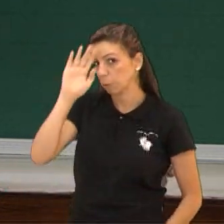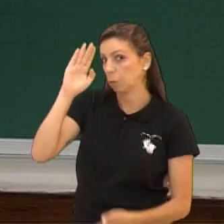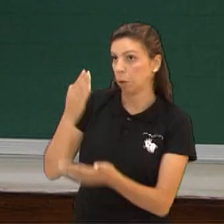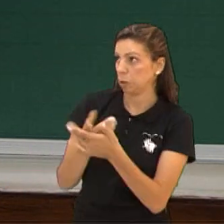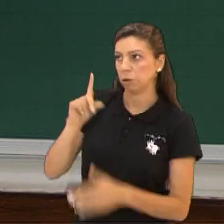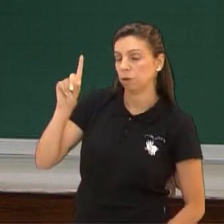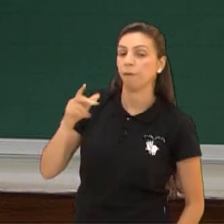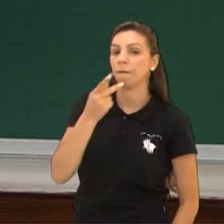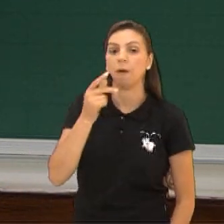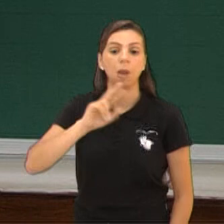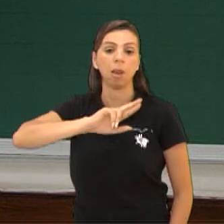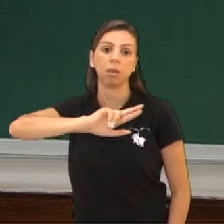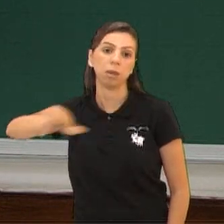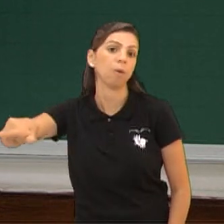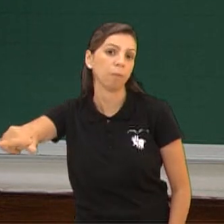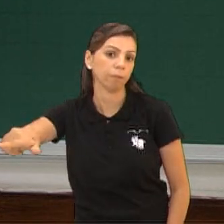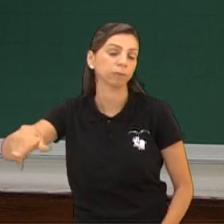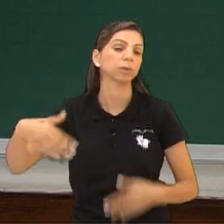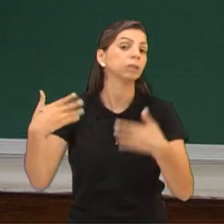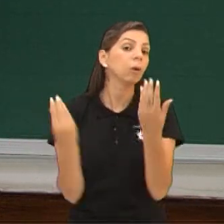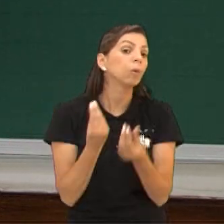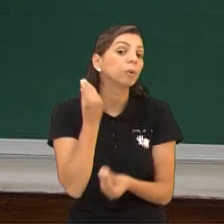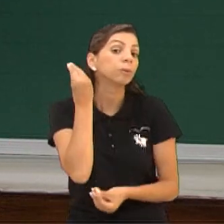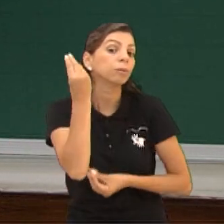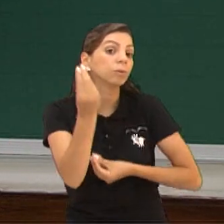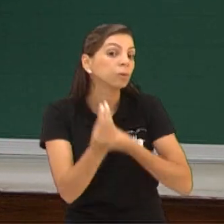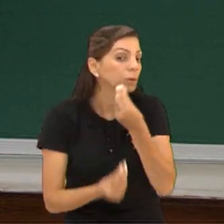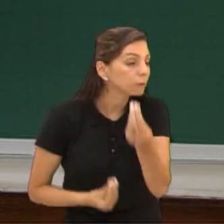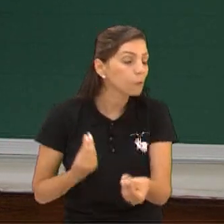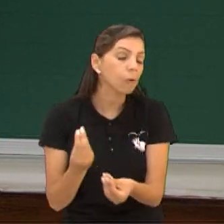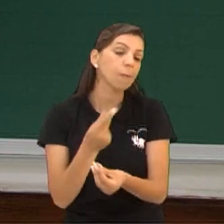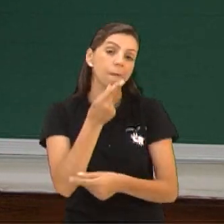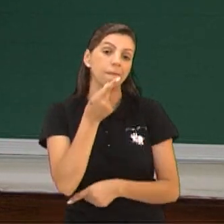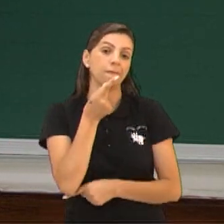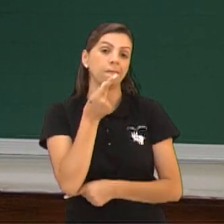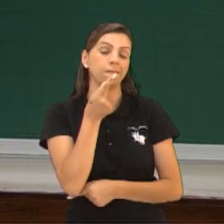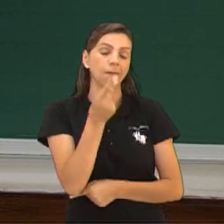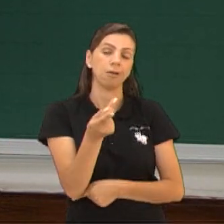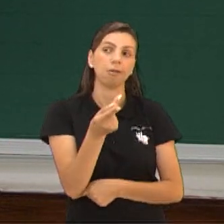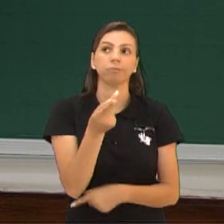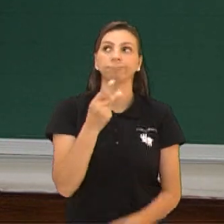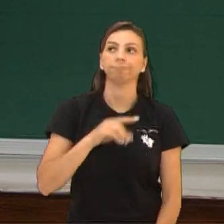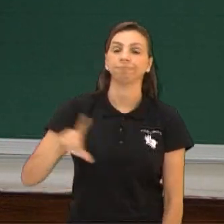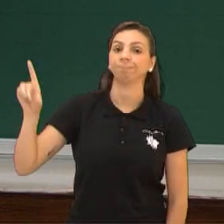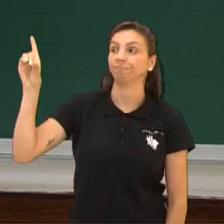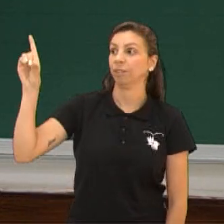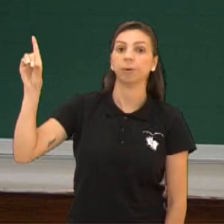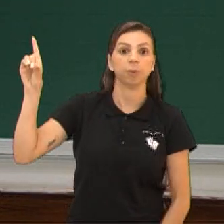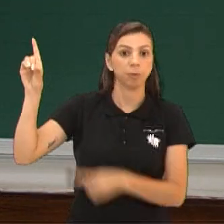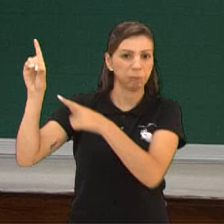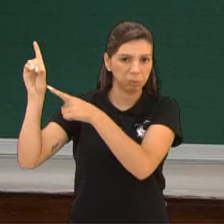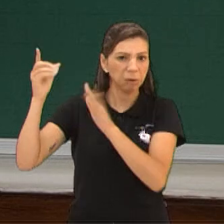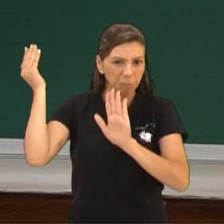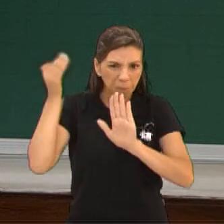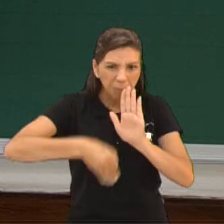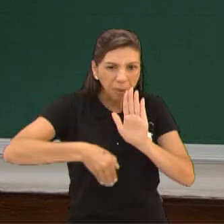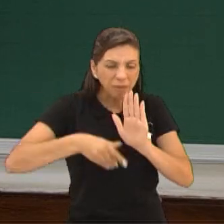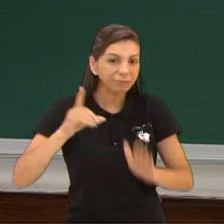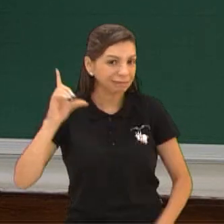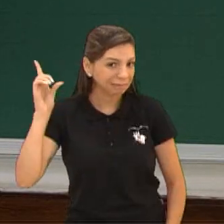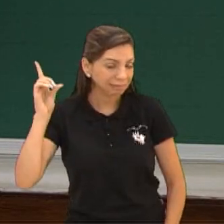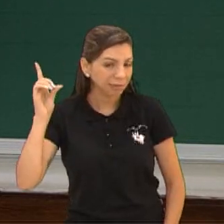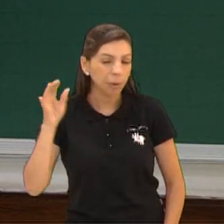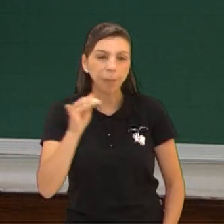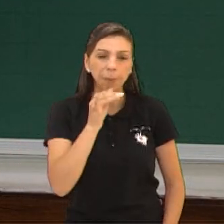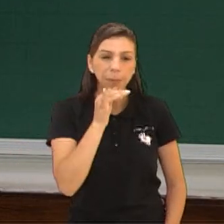diga que não. Mas como dizer um em si de Deus? Será que é possível a gente comprovar, por exemplo, a existência de Deus?